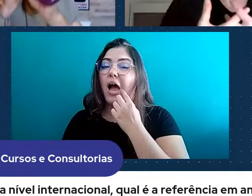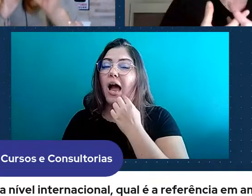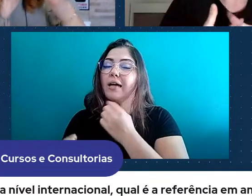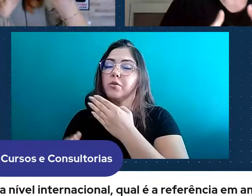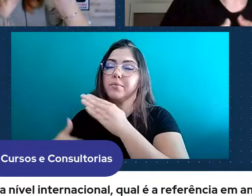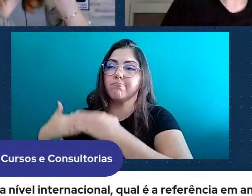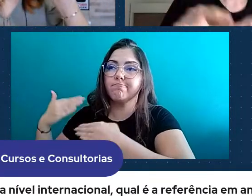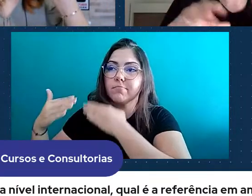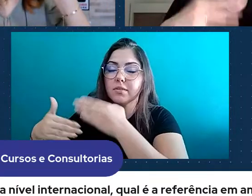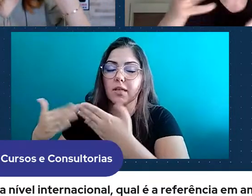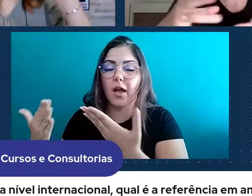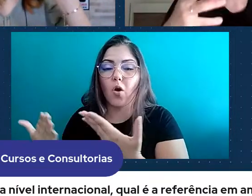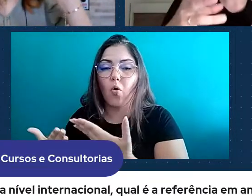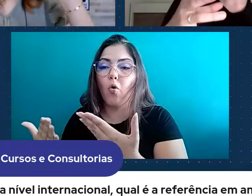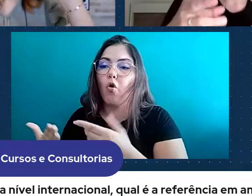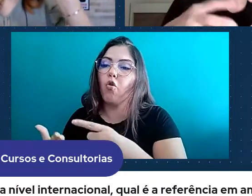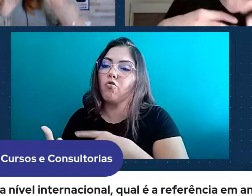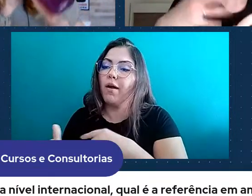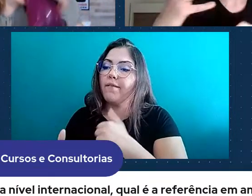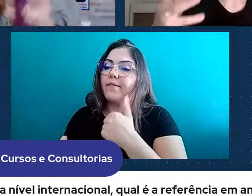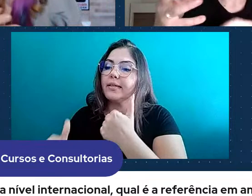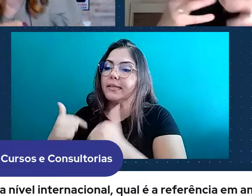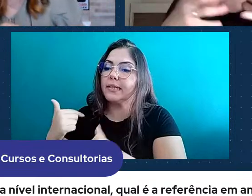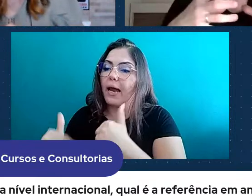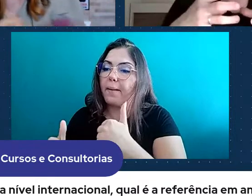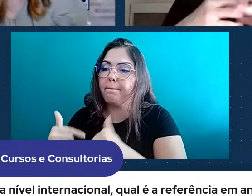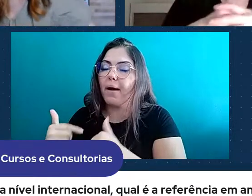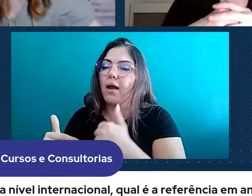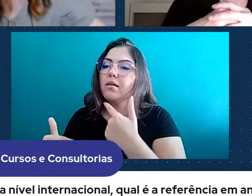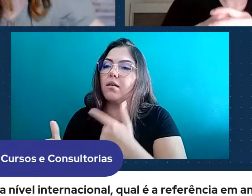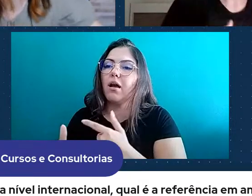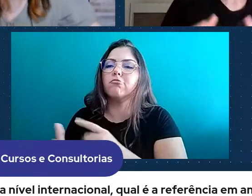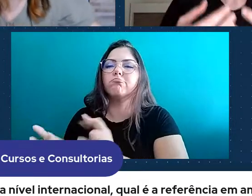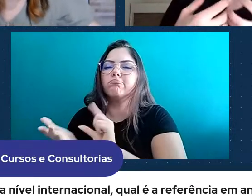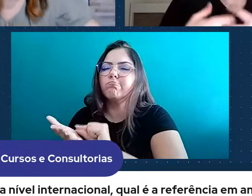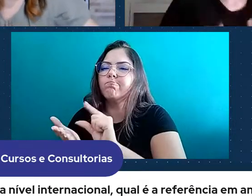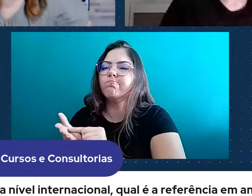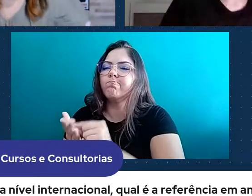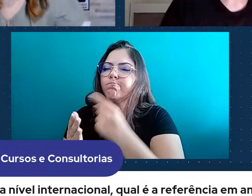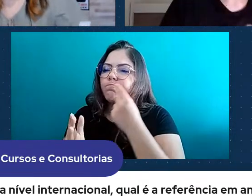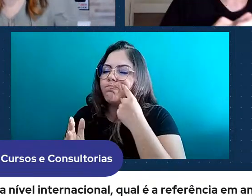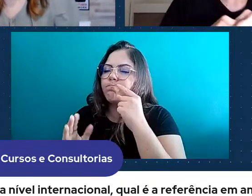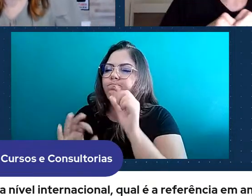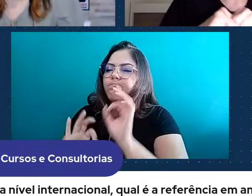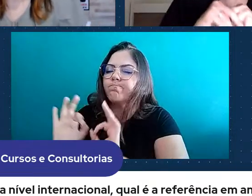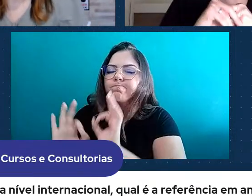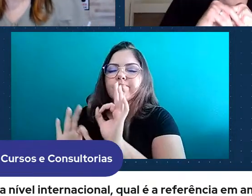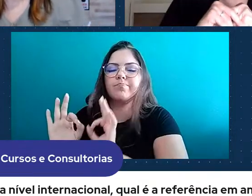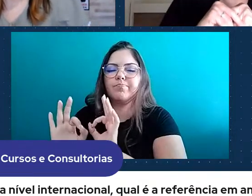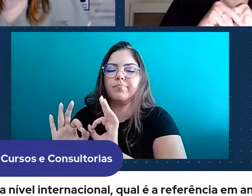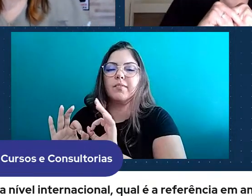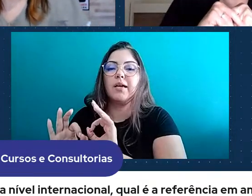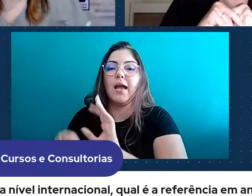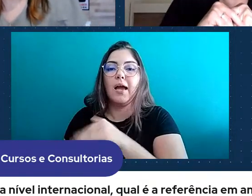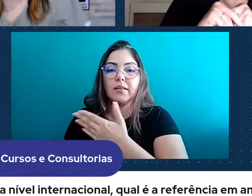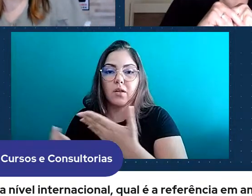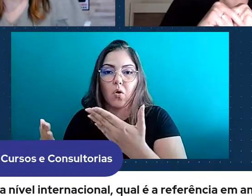inclusive, um site sobre a análise com várias perguntas e respostas, mas para mim o